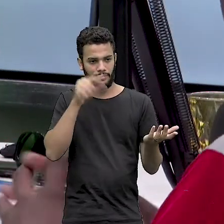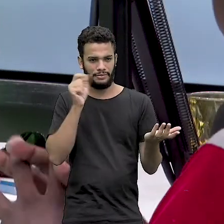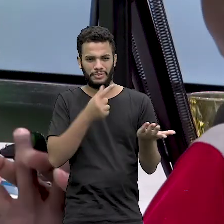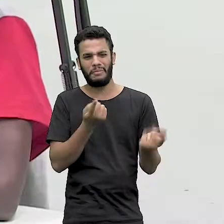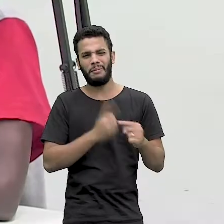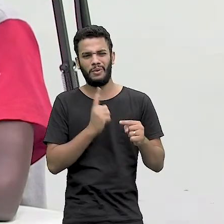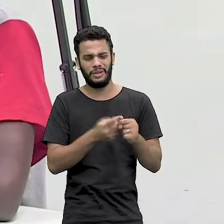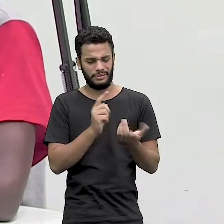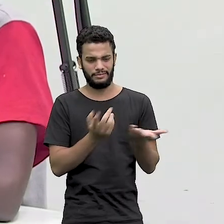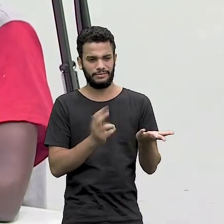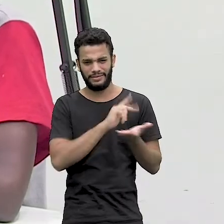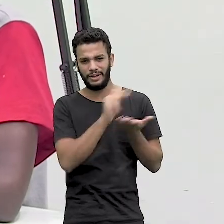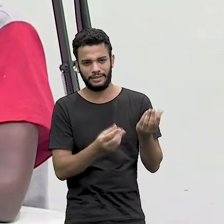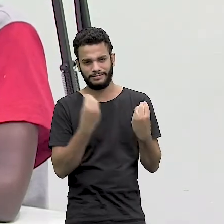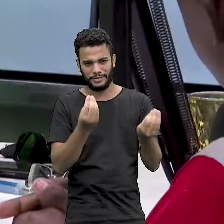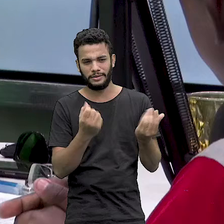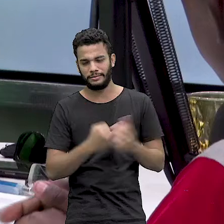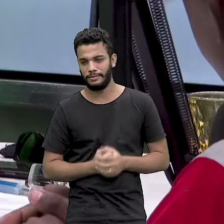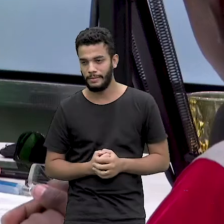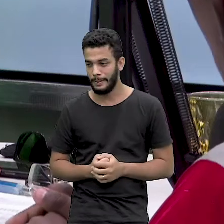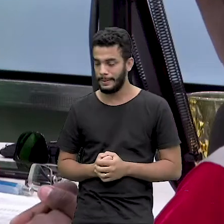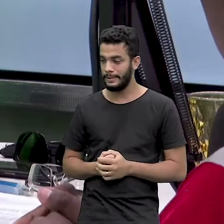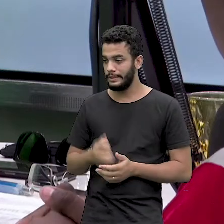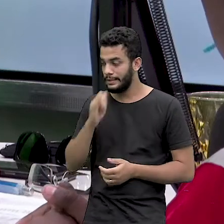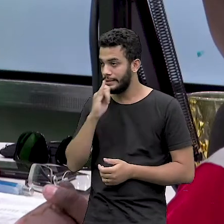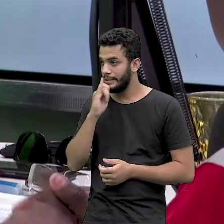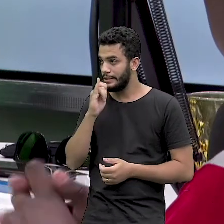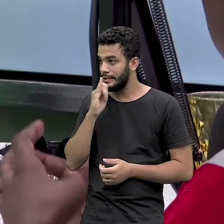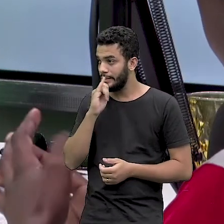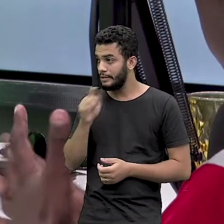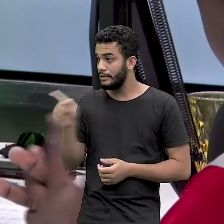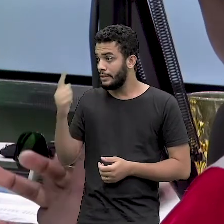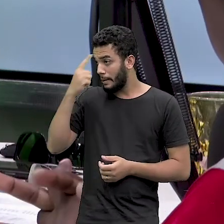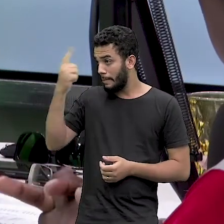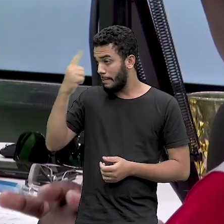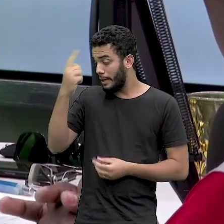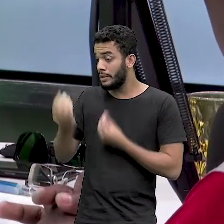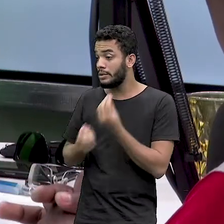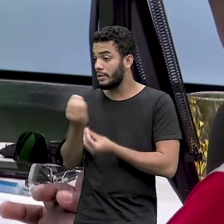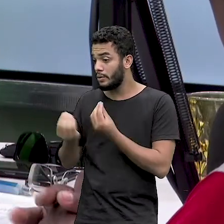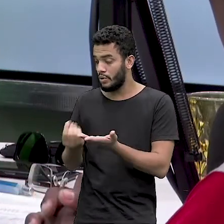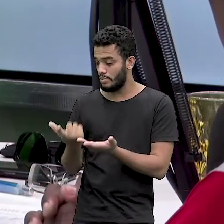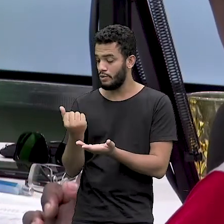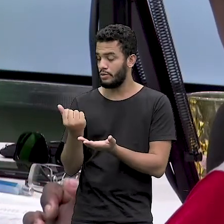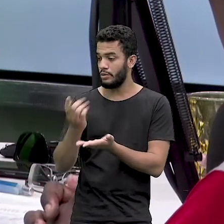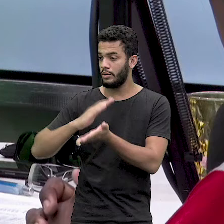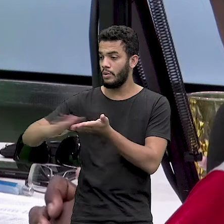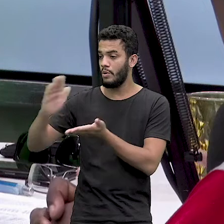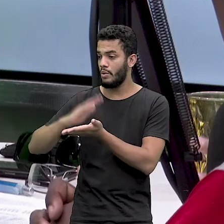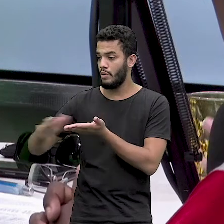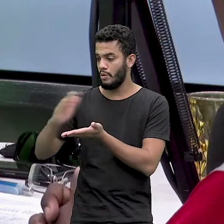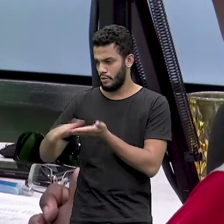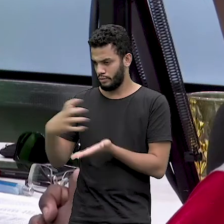Como o senhor se sente depois dos gastos? Dos meus gastos? É angustiante, né?